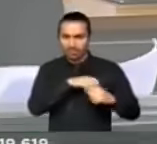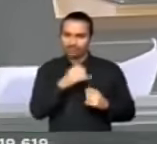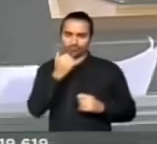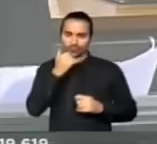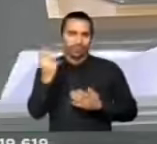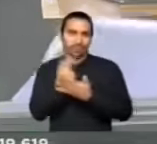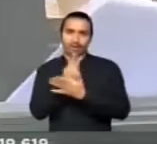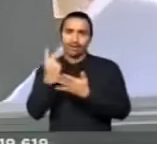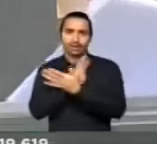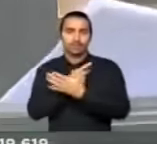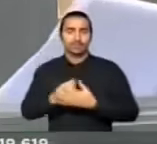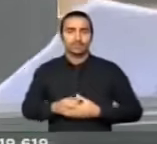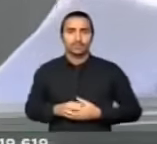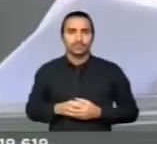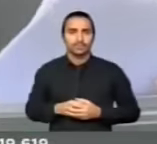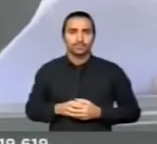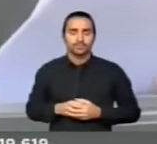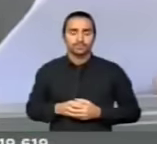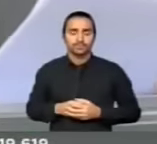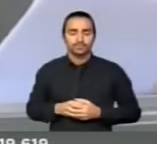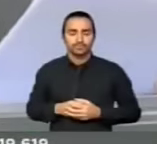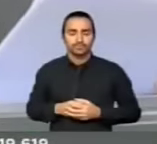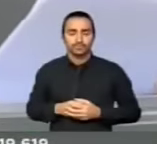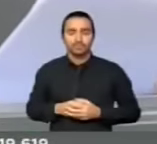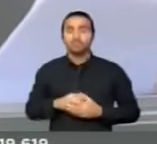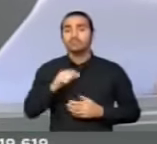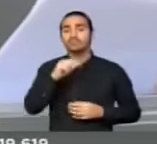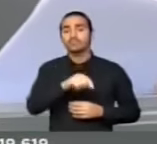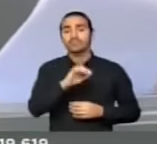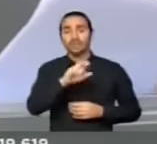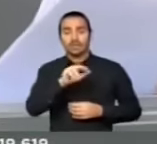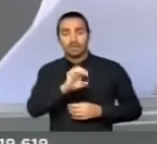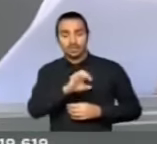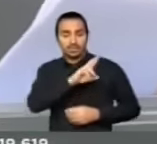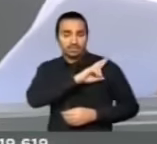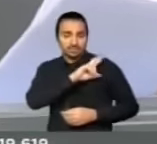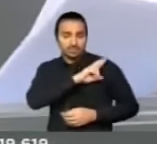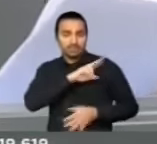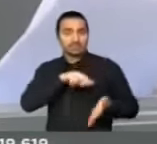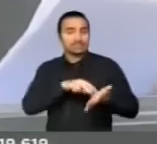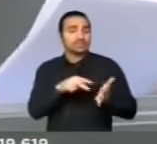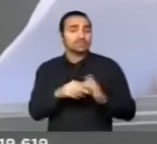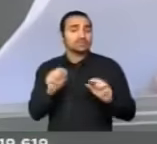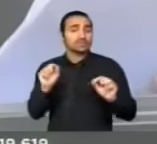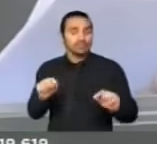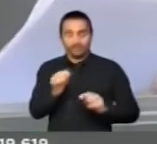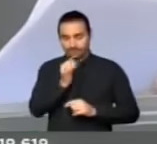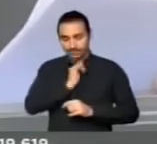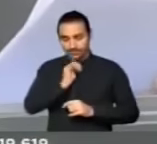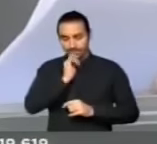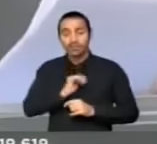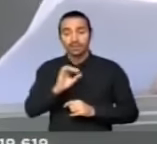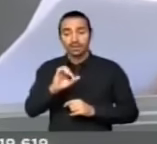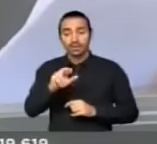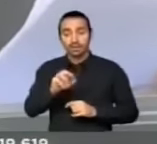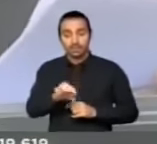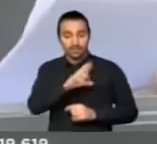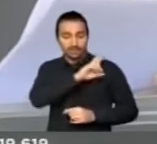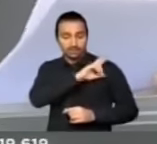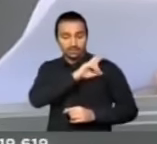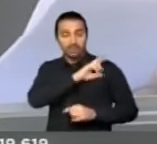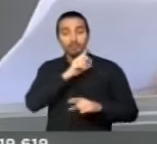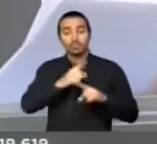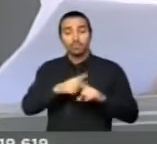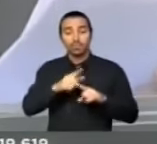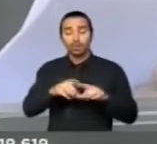grave. Aqui está escrito, olha, o crime de responsabilidade é o seguinte, crime de responsabilidade pelo